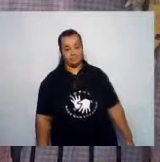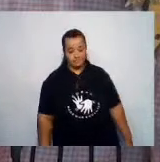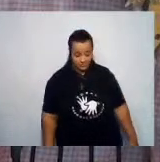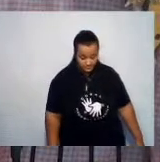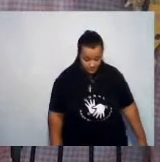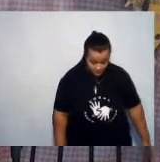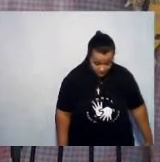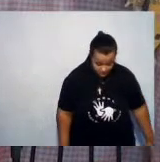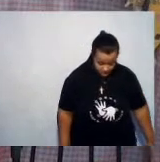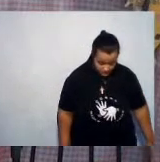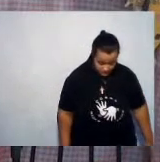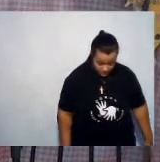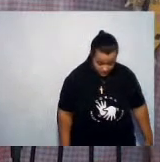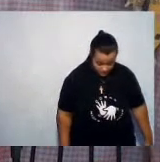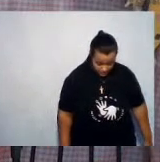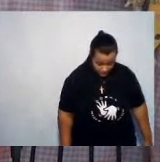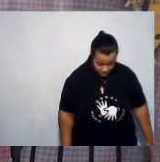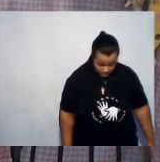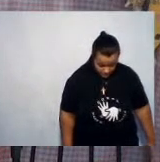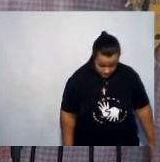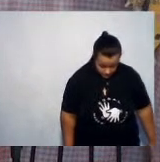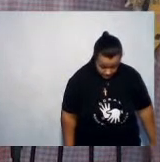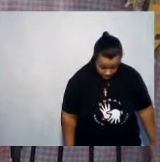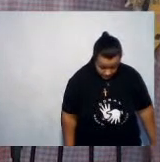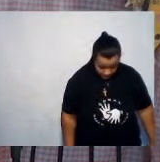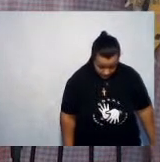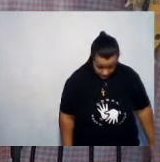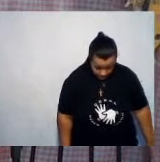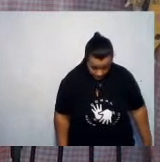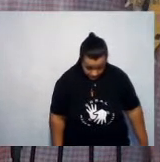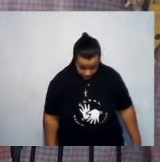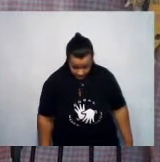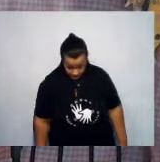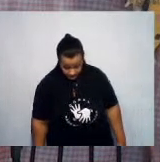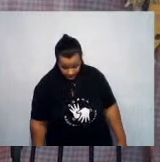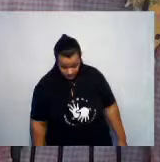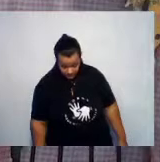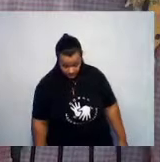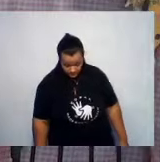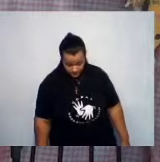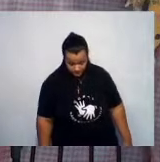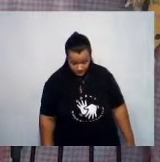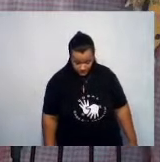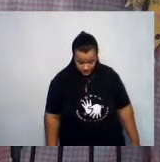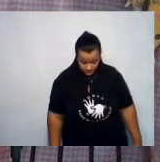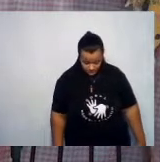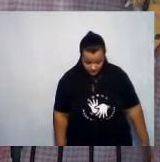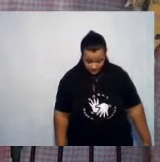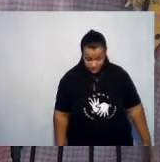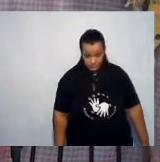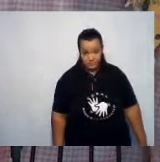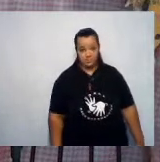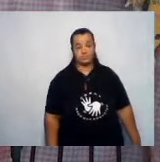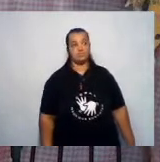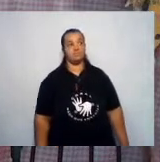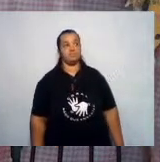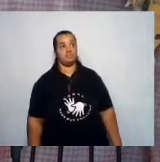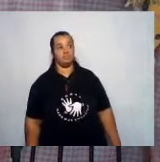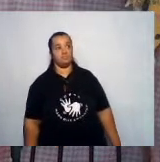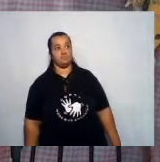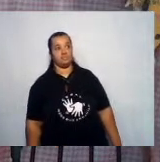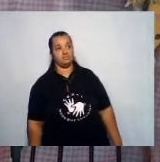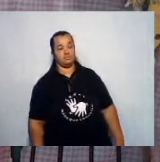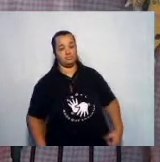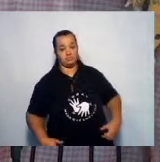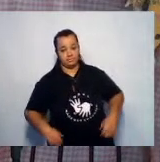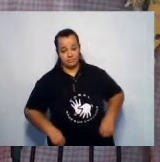segui-los nas redes sociais, tá bom? Encontre a gente, acompanhe o nosso trabalho. Nós temos uma música que está